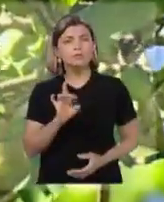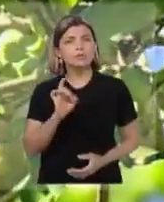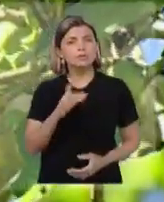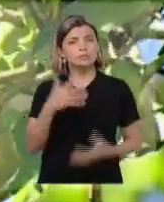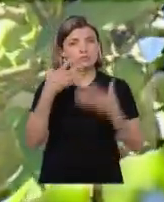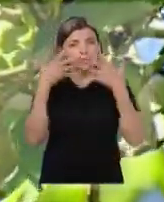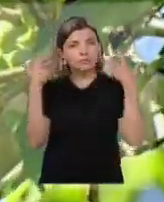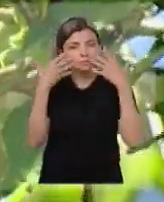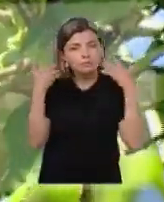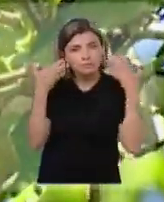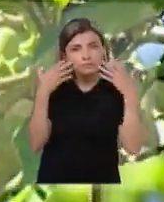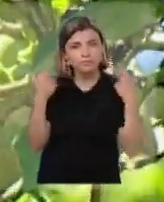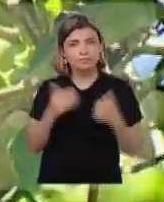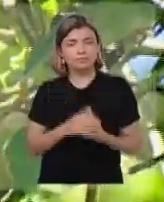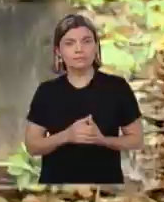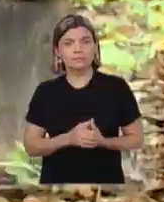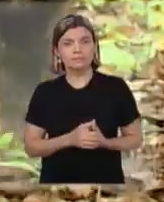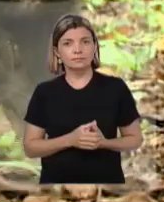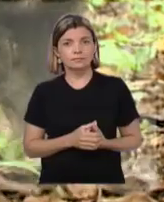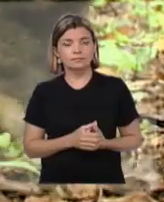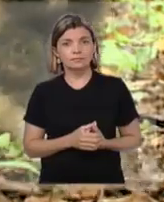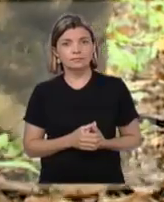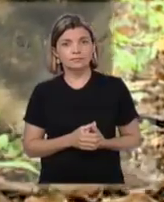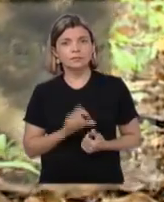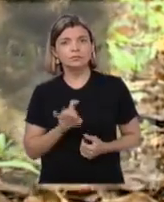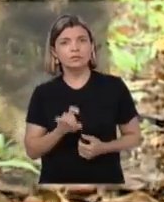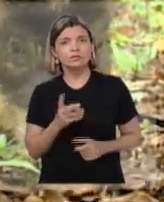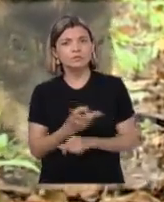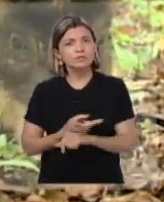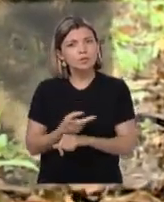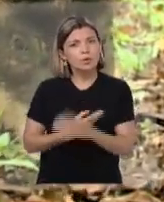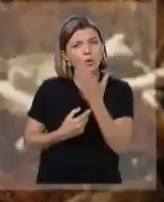Os heterótrofos são os animais,